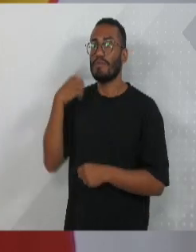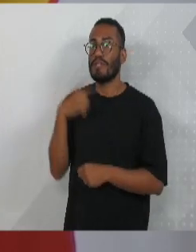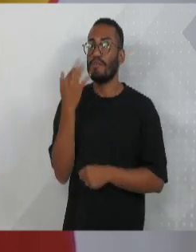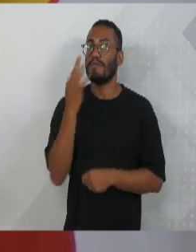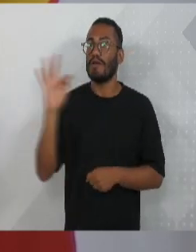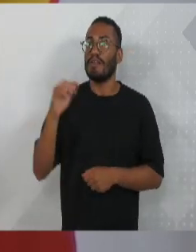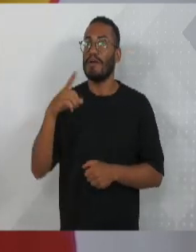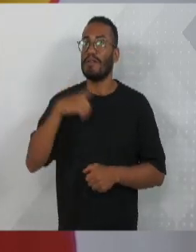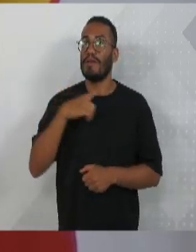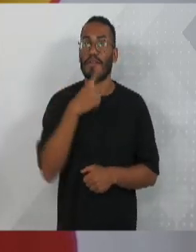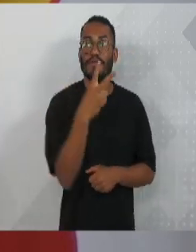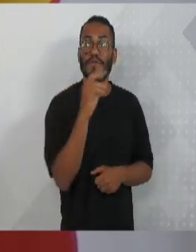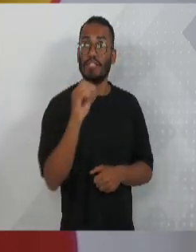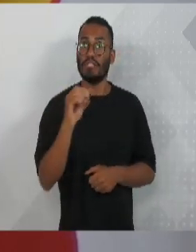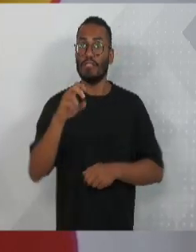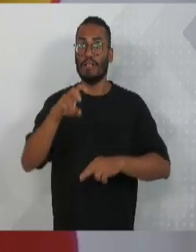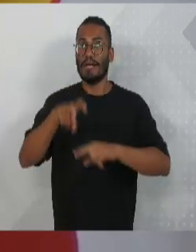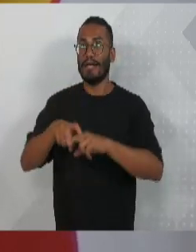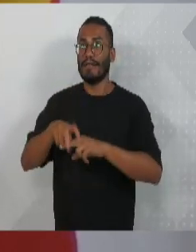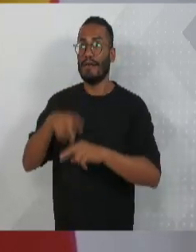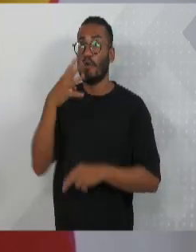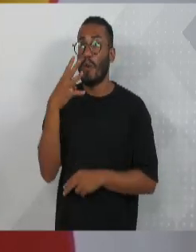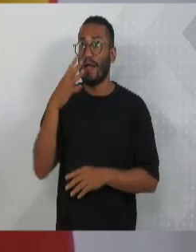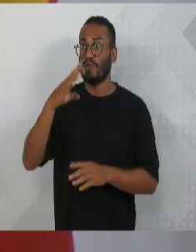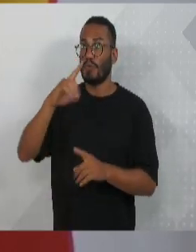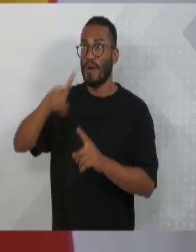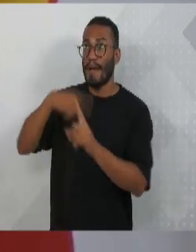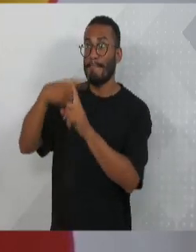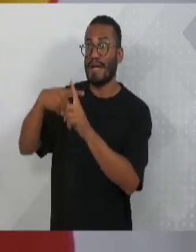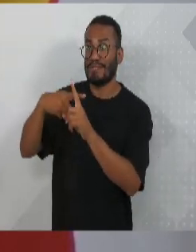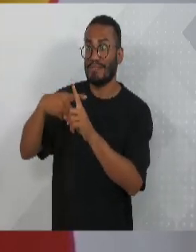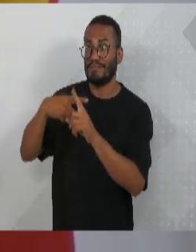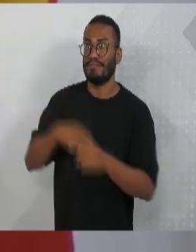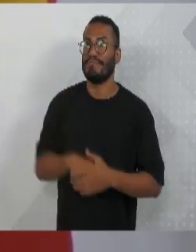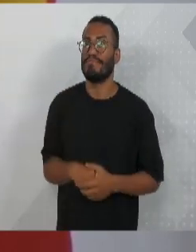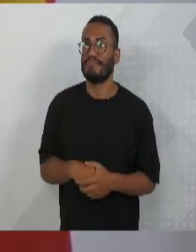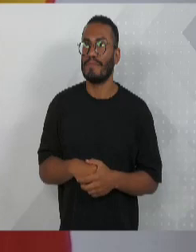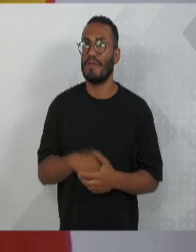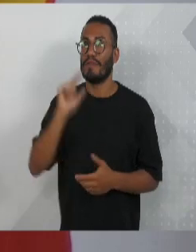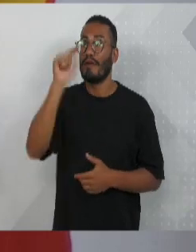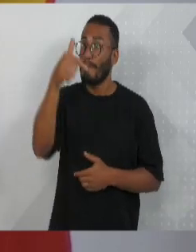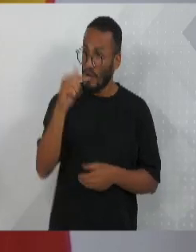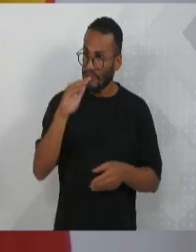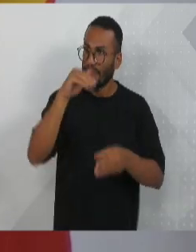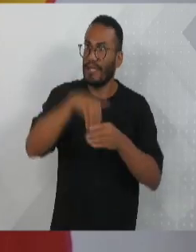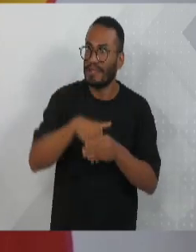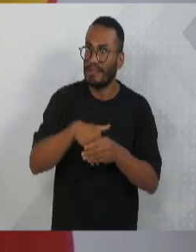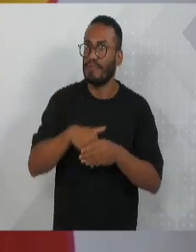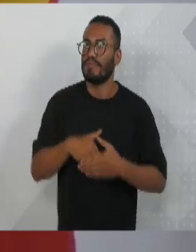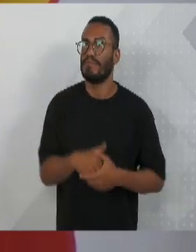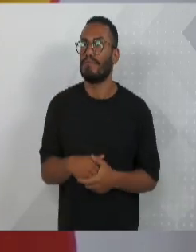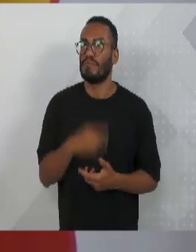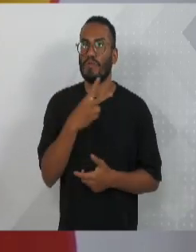nós vamos ter 20 cadeiras quatro a mais na próxima eleição